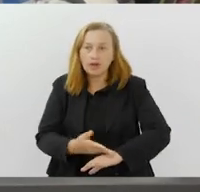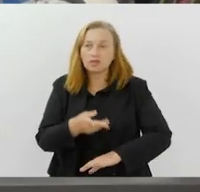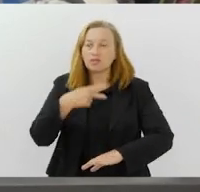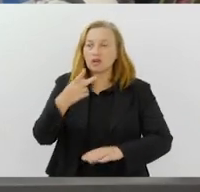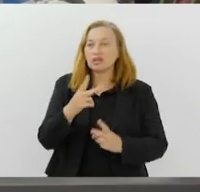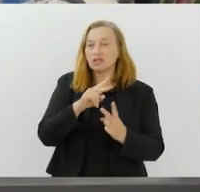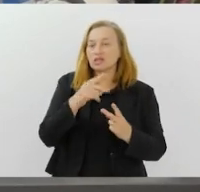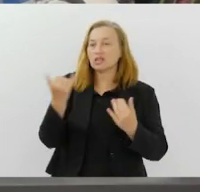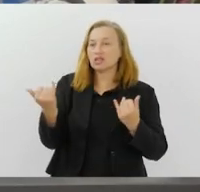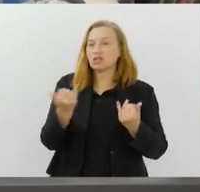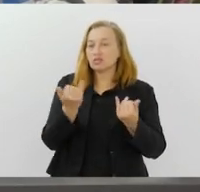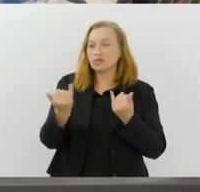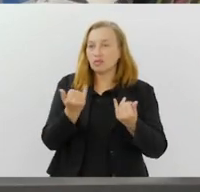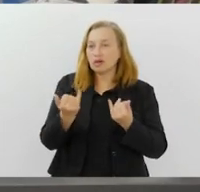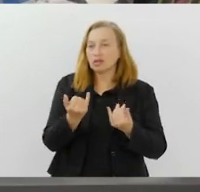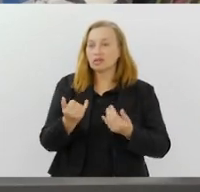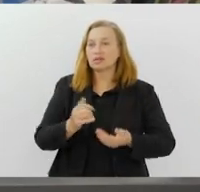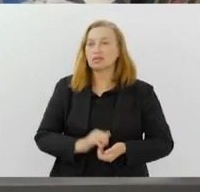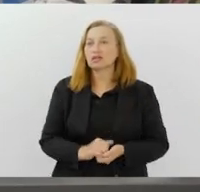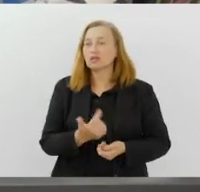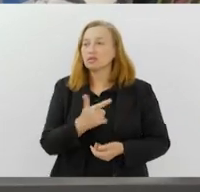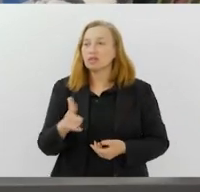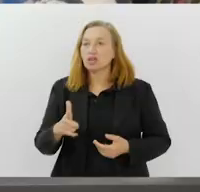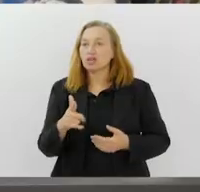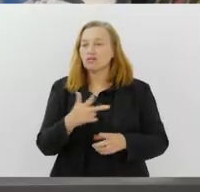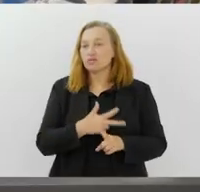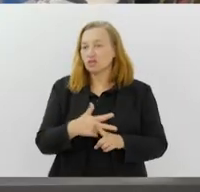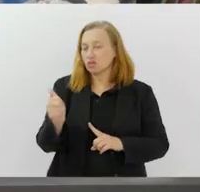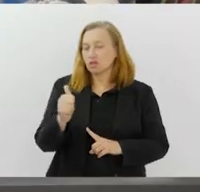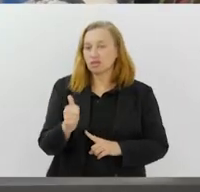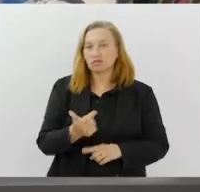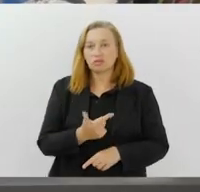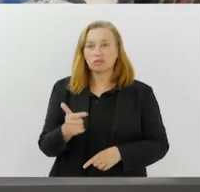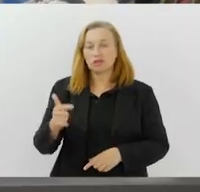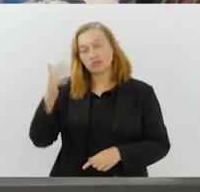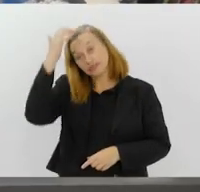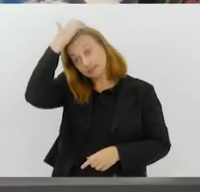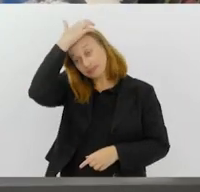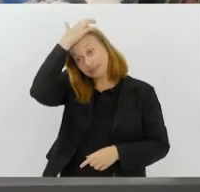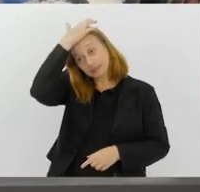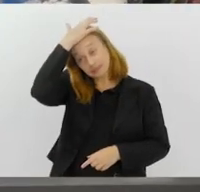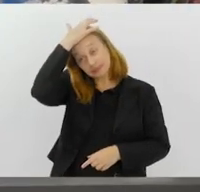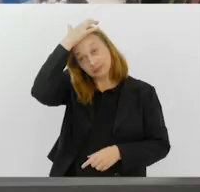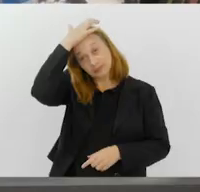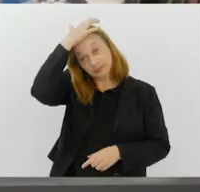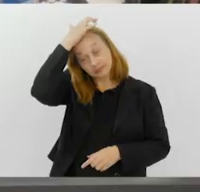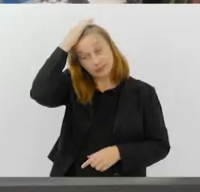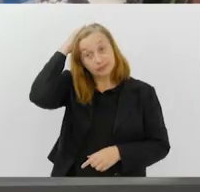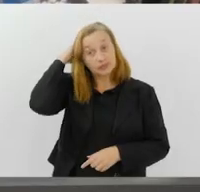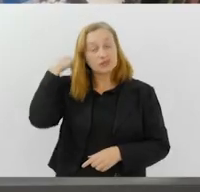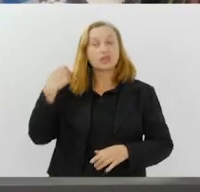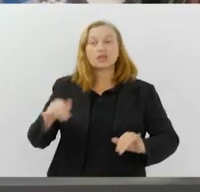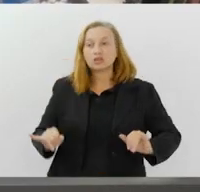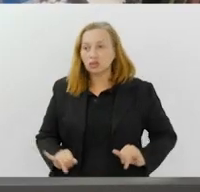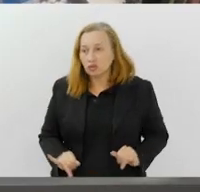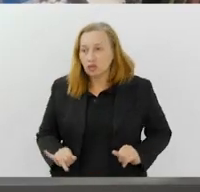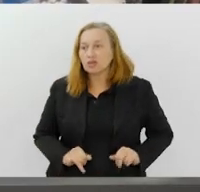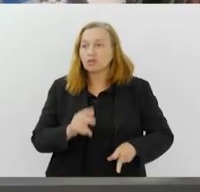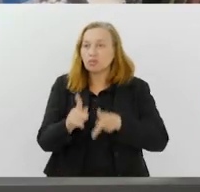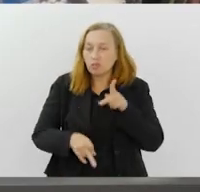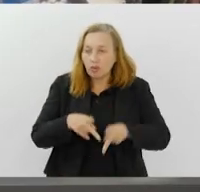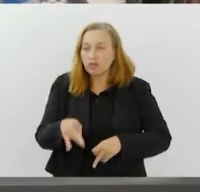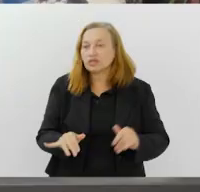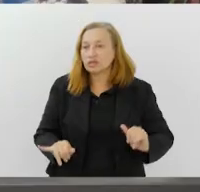dois dados para trazer não há vitoriosos não há vitoriosos todo mundo tá sofrendo a humanidade está sofrendo E